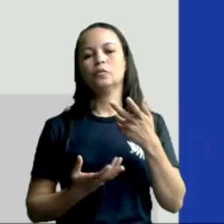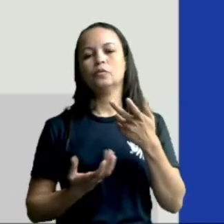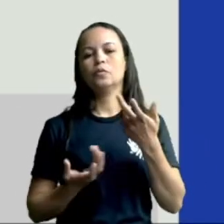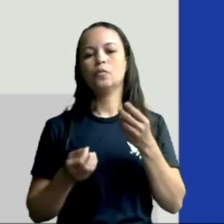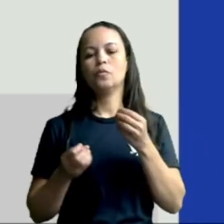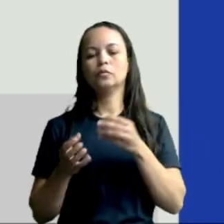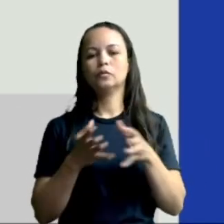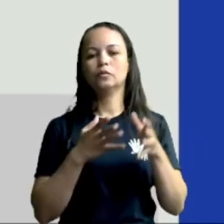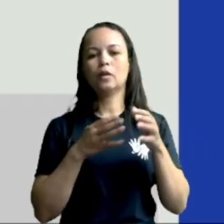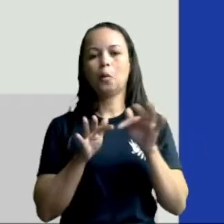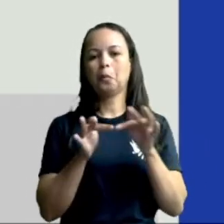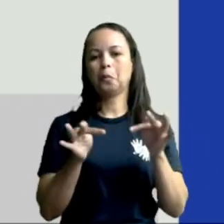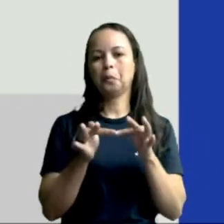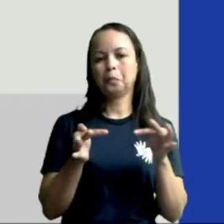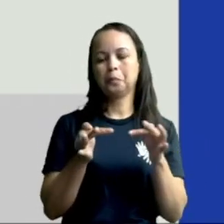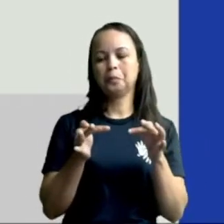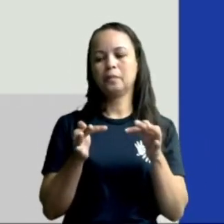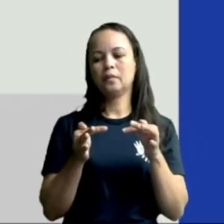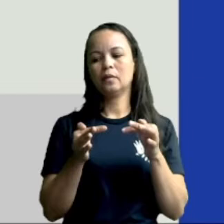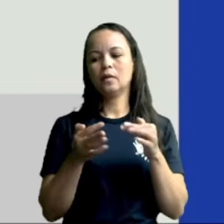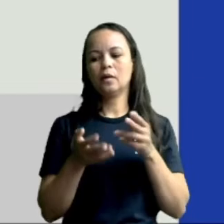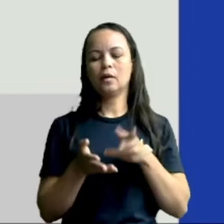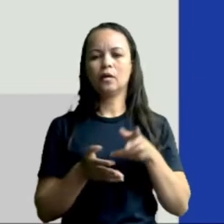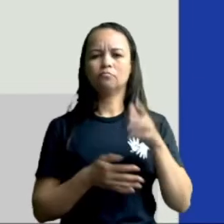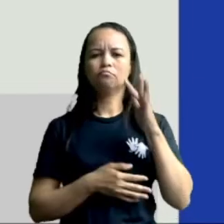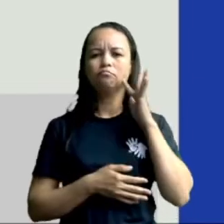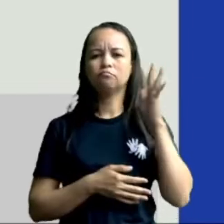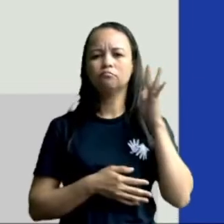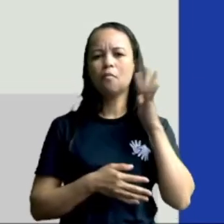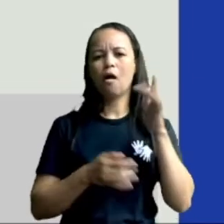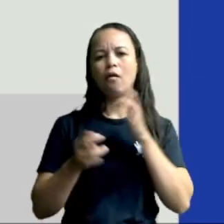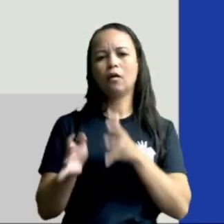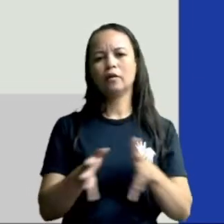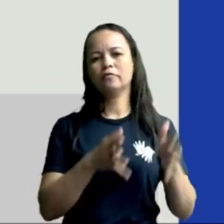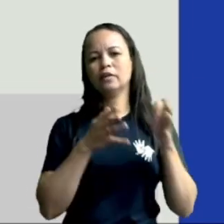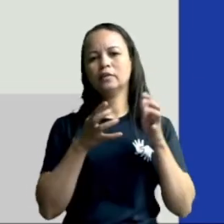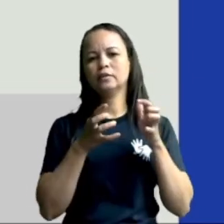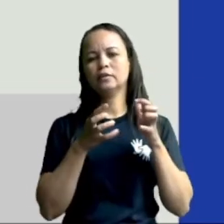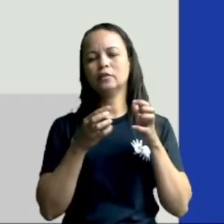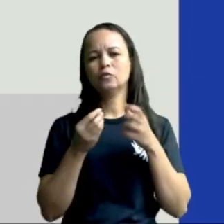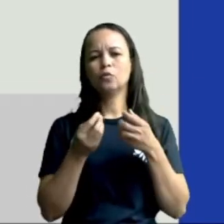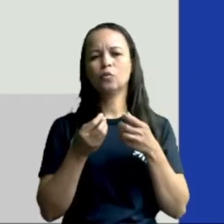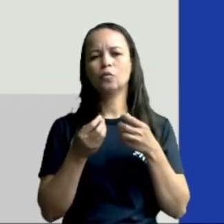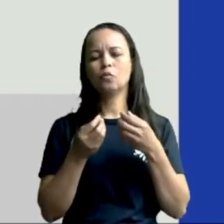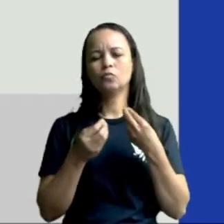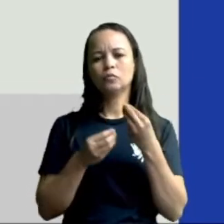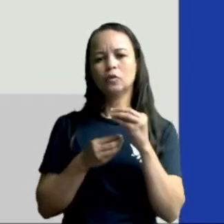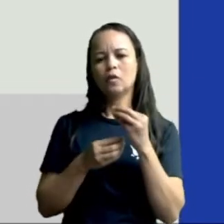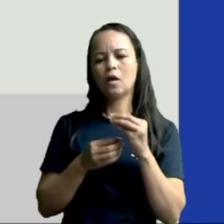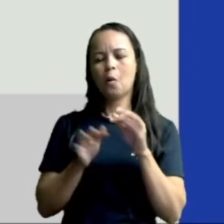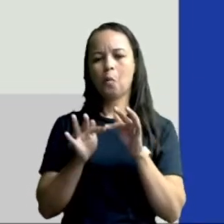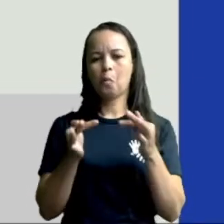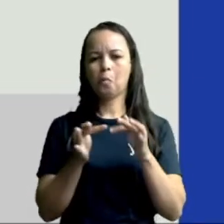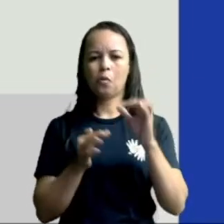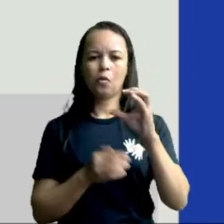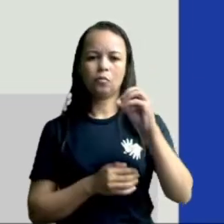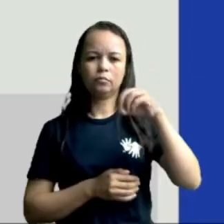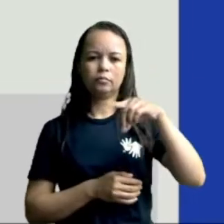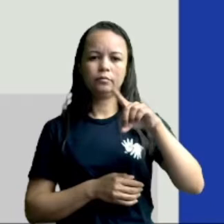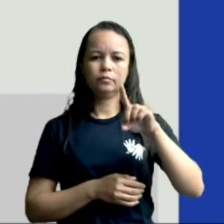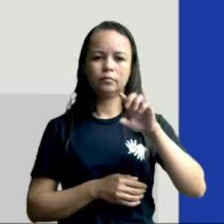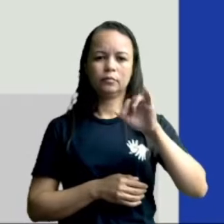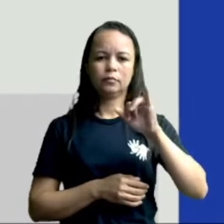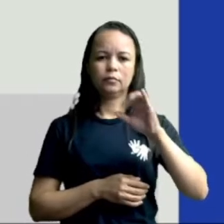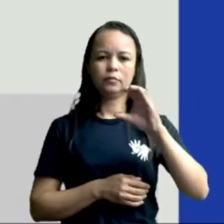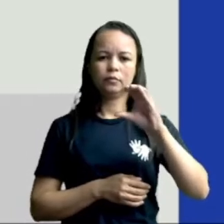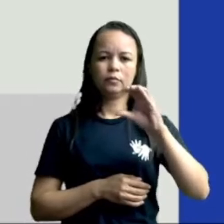então, quando a gente for conjugar um verbo reflexivo no condicional simples, a gente tem que lembrar que